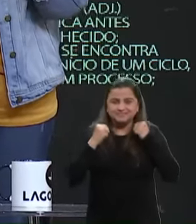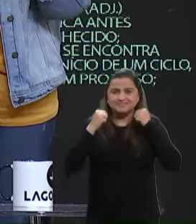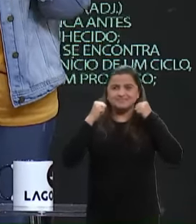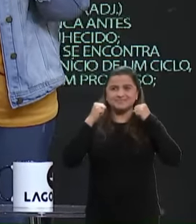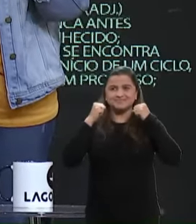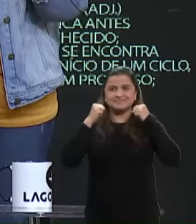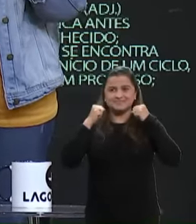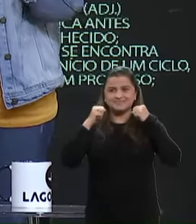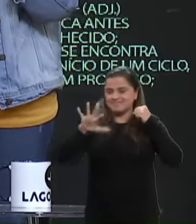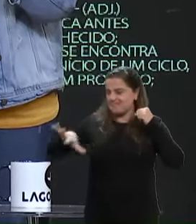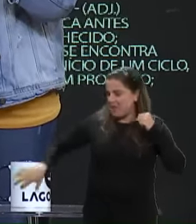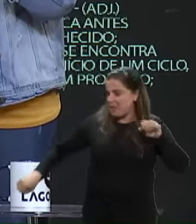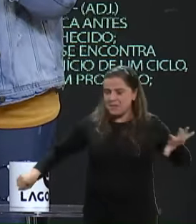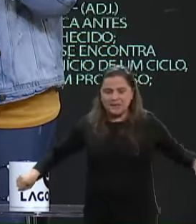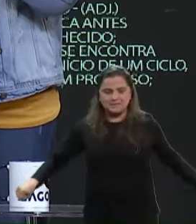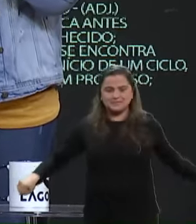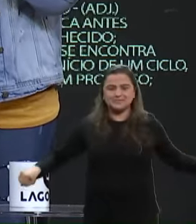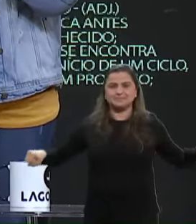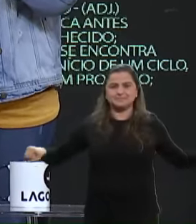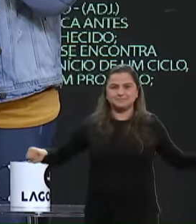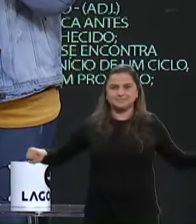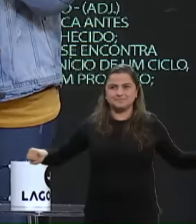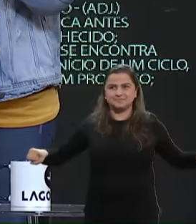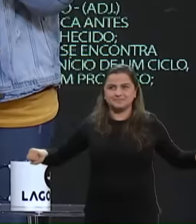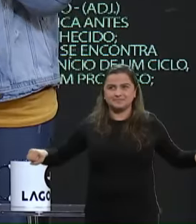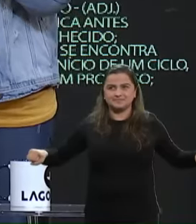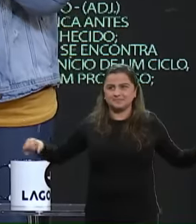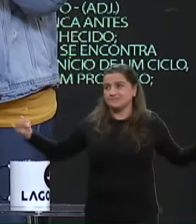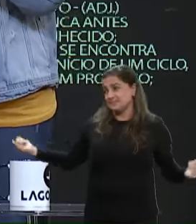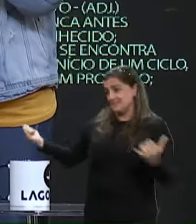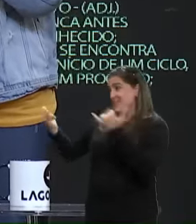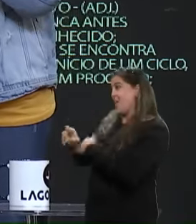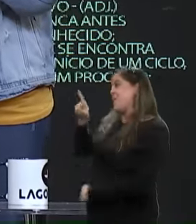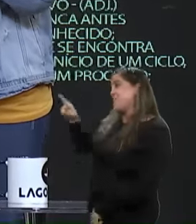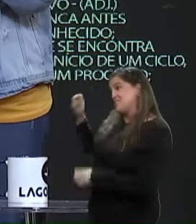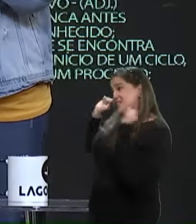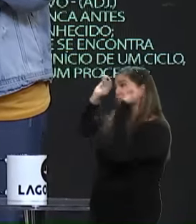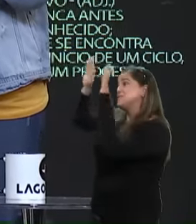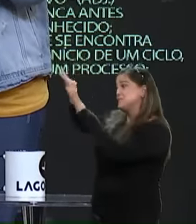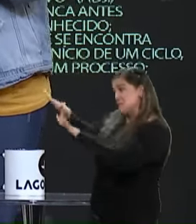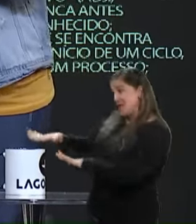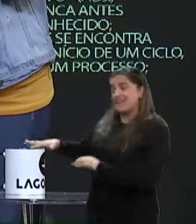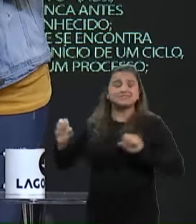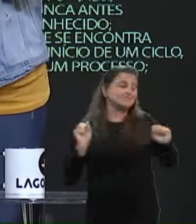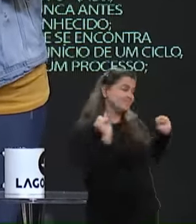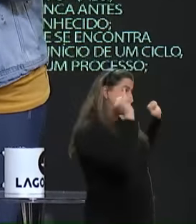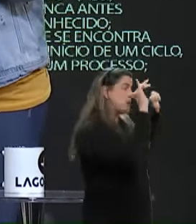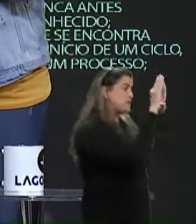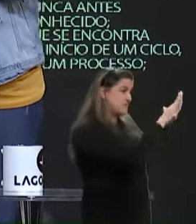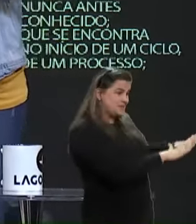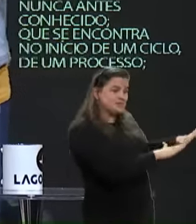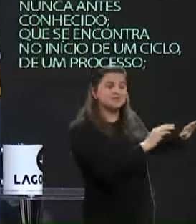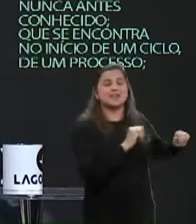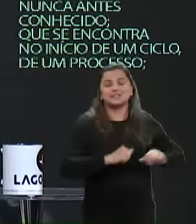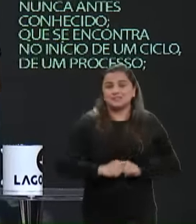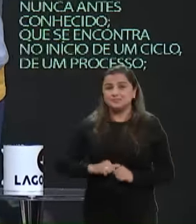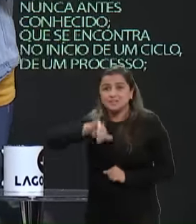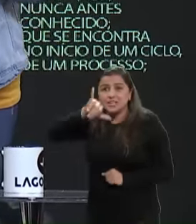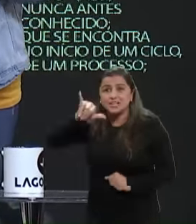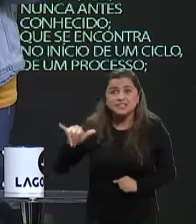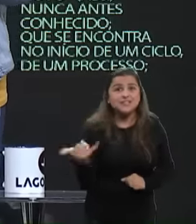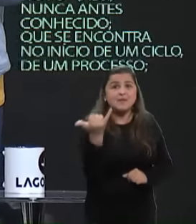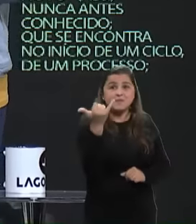Pega a mão desse crente e agora diz para ele: você vai ser abençoado e você vai aproveitar para